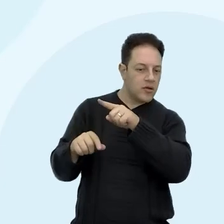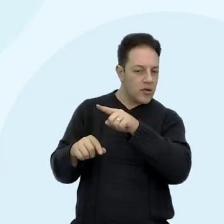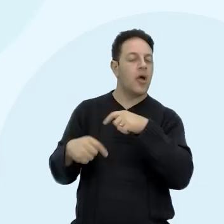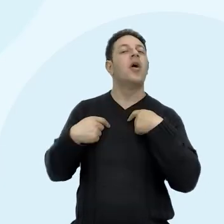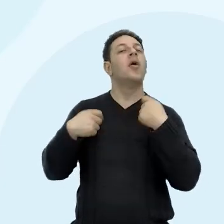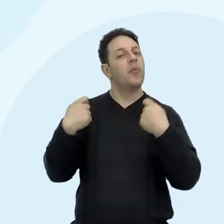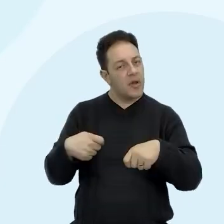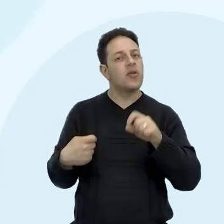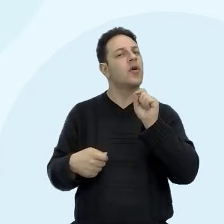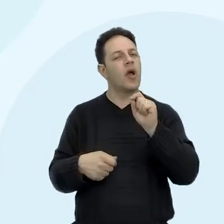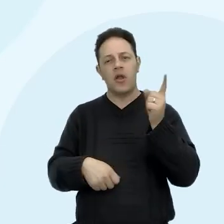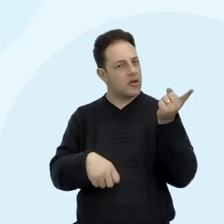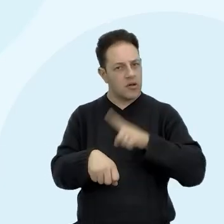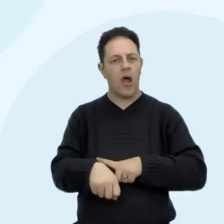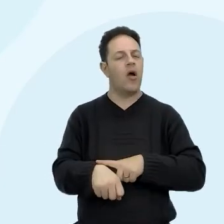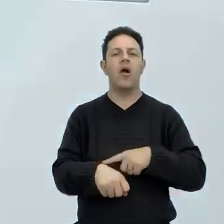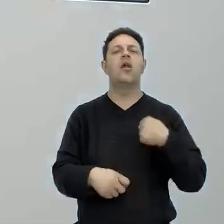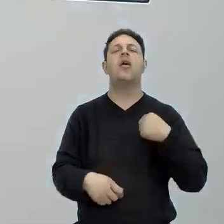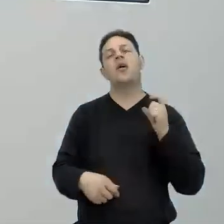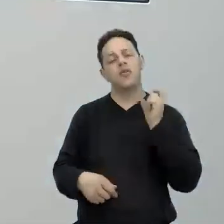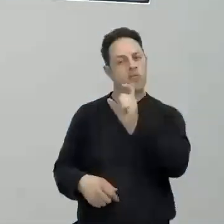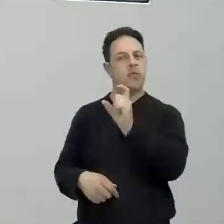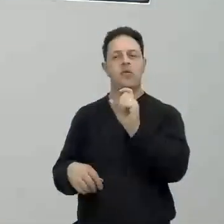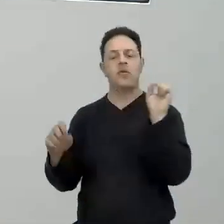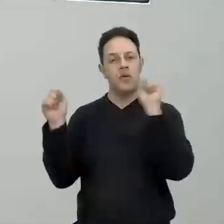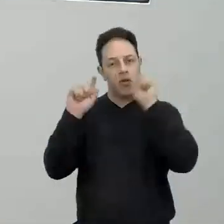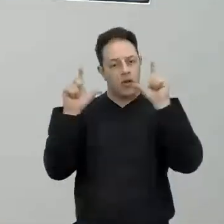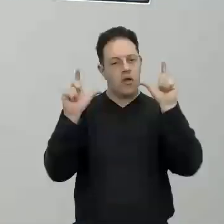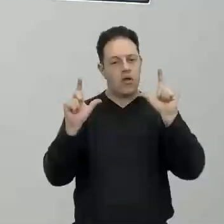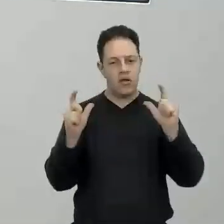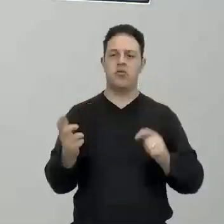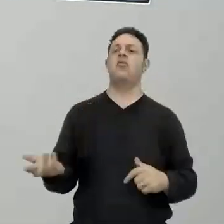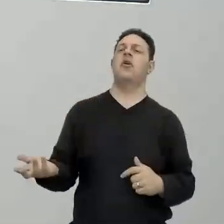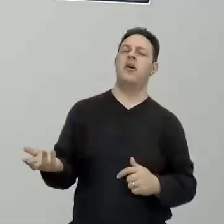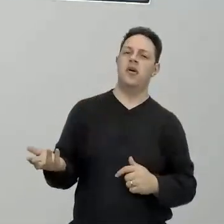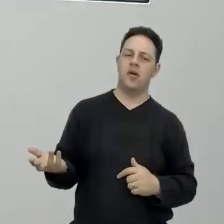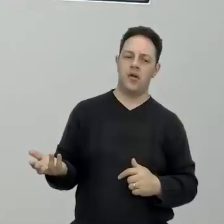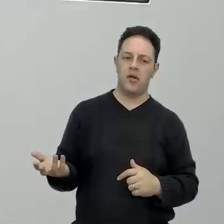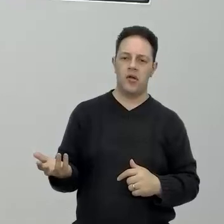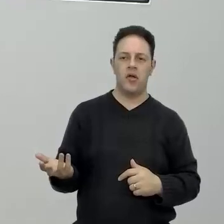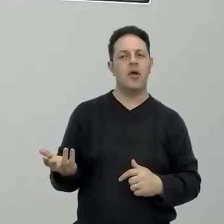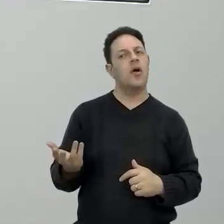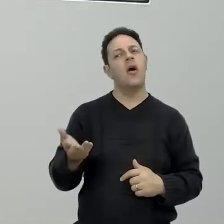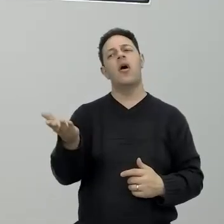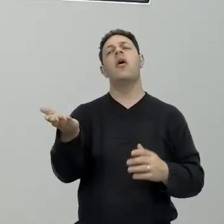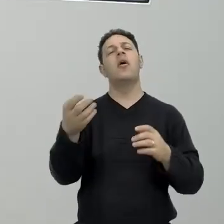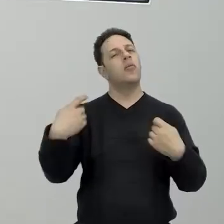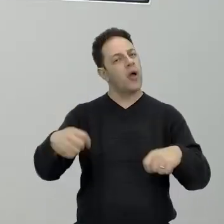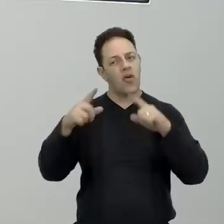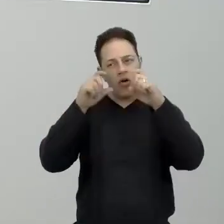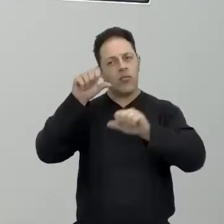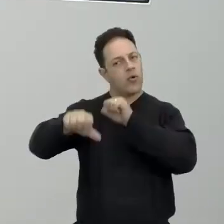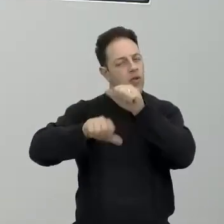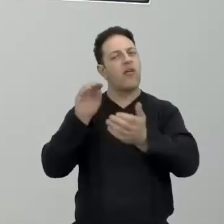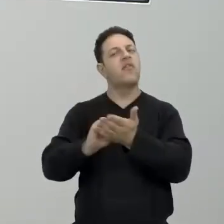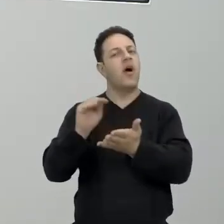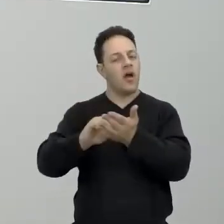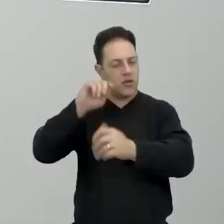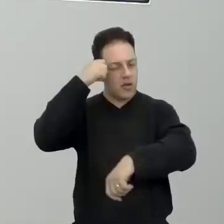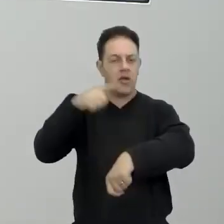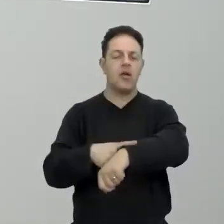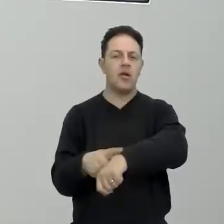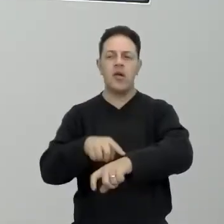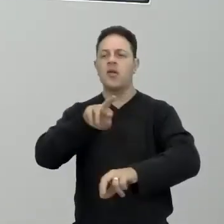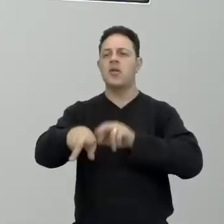ter algo já nos disparar um alerta, assim, dar um ruído, né? Fazer com que a gente perceba essas coisas